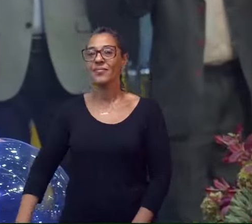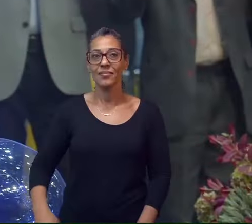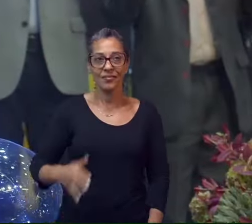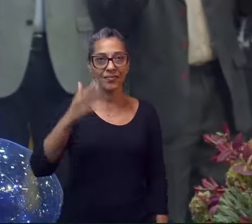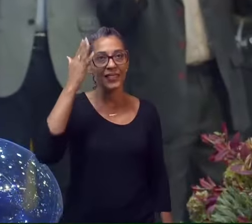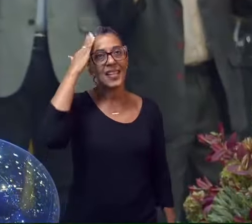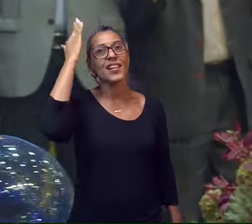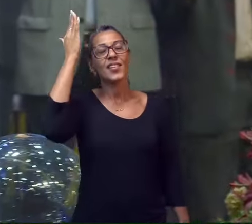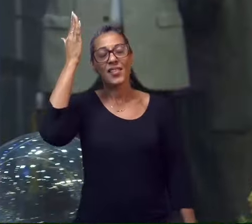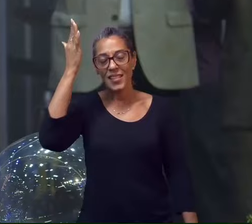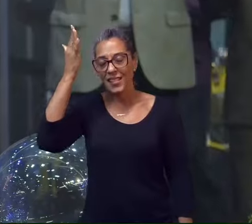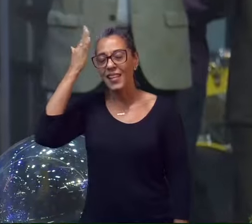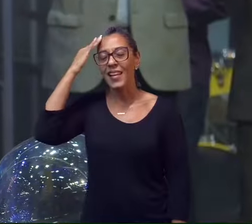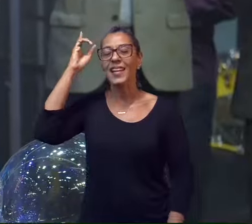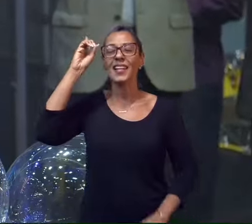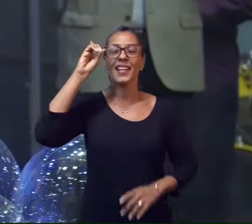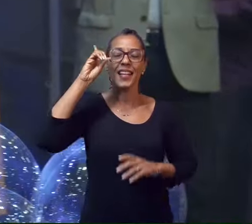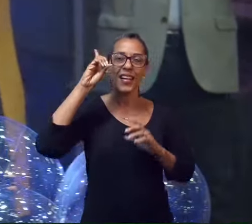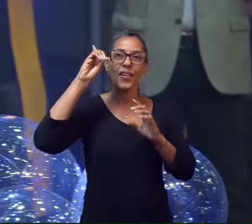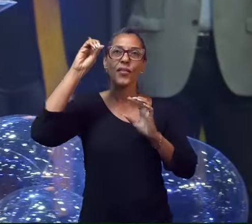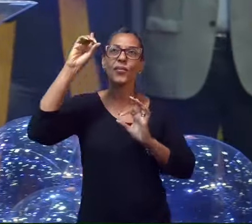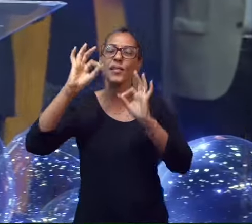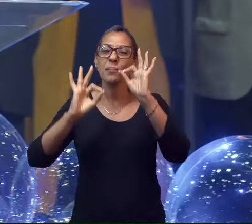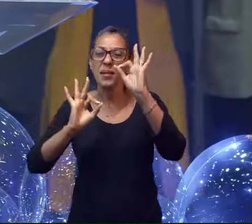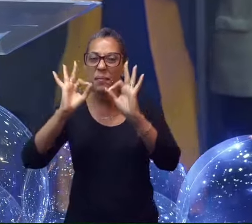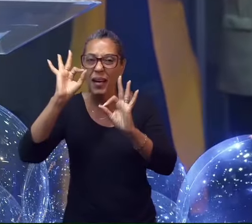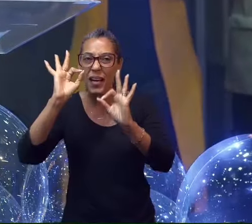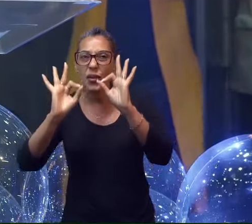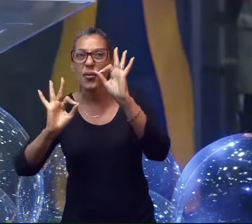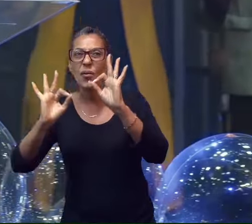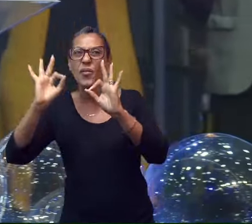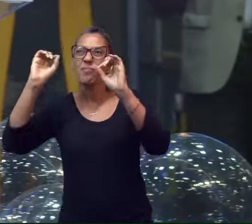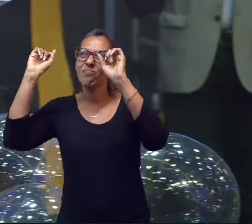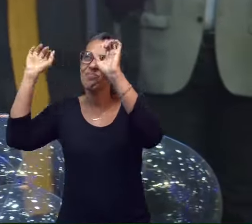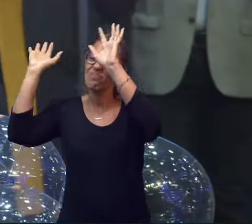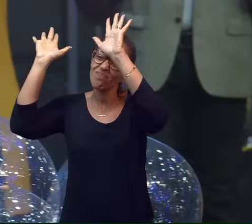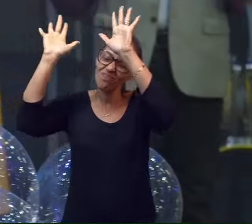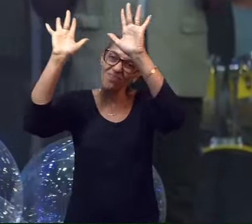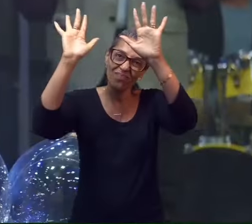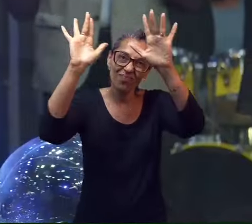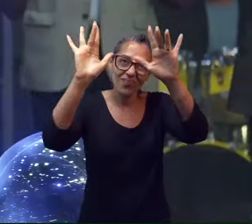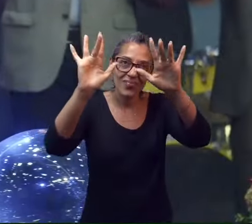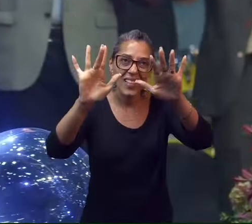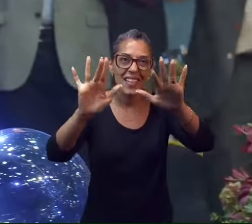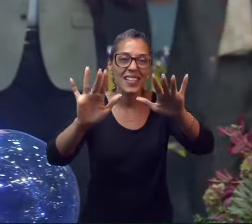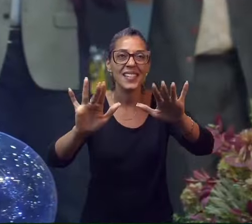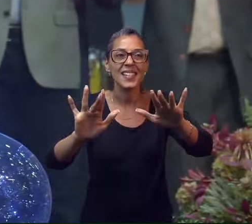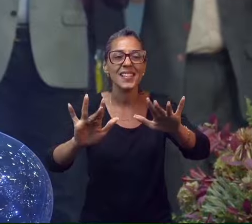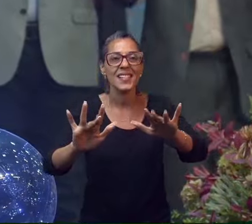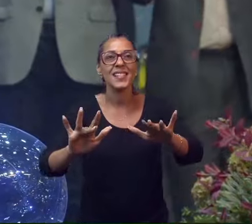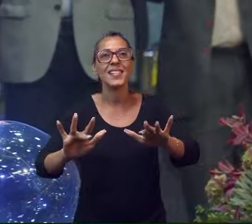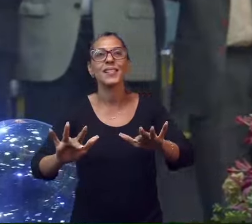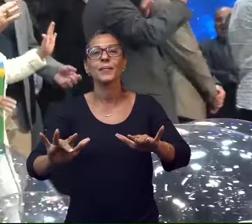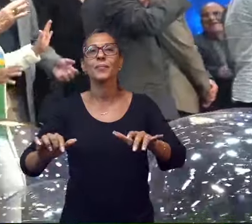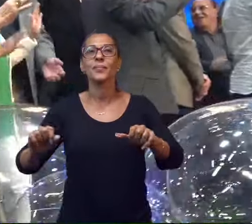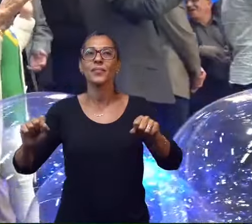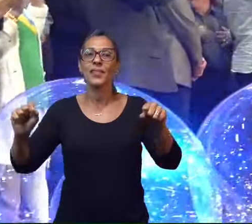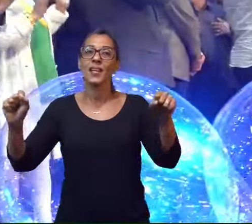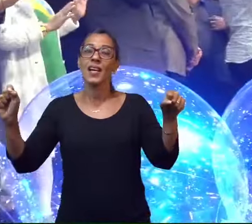tem que Deus vem para ti uma se há